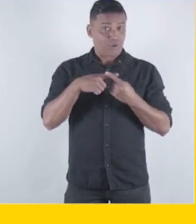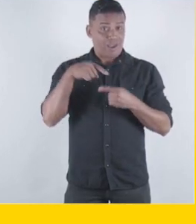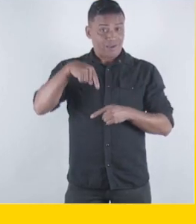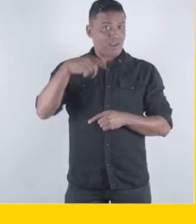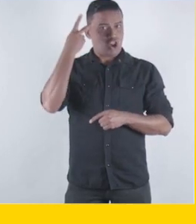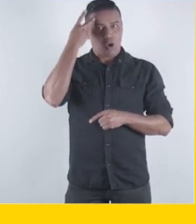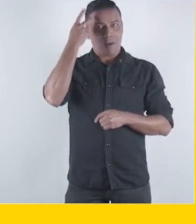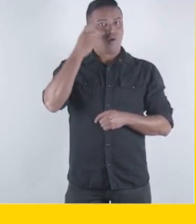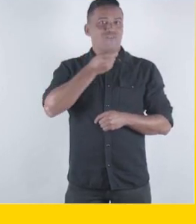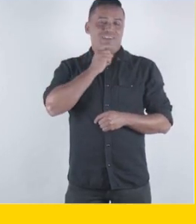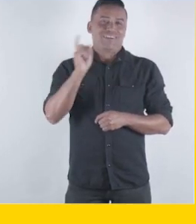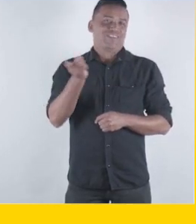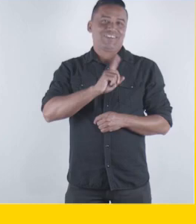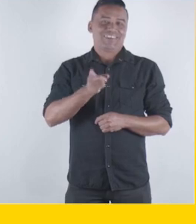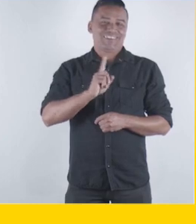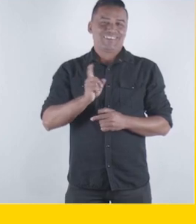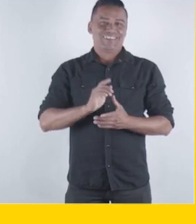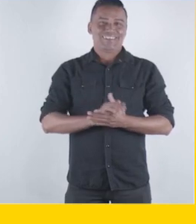para nós.